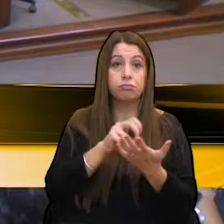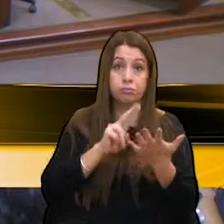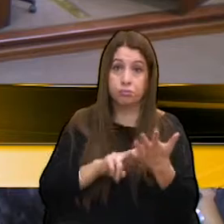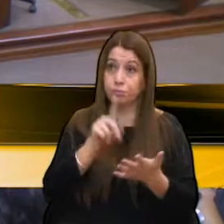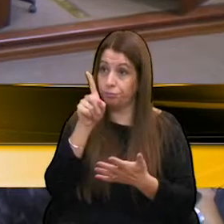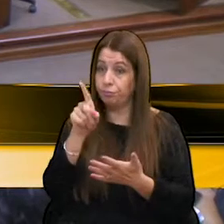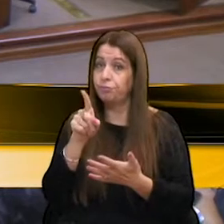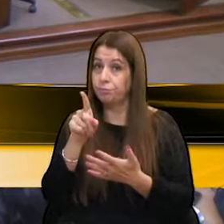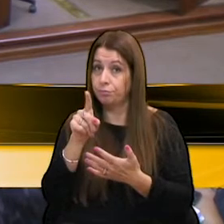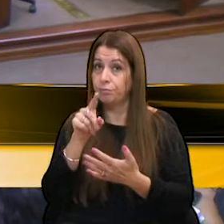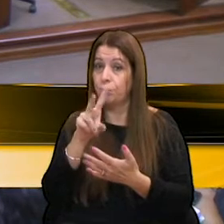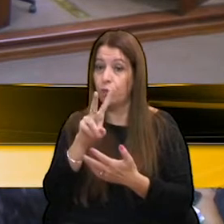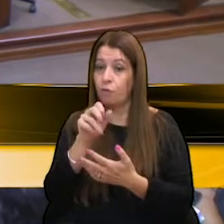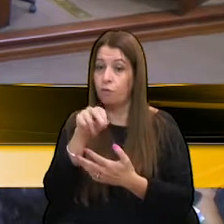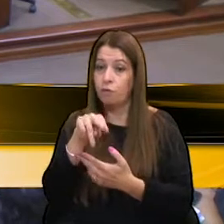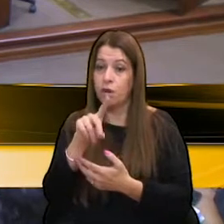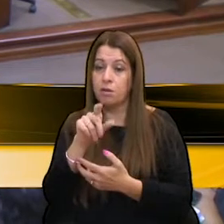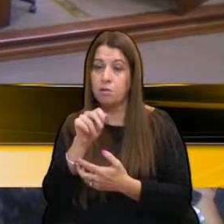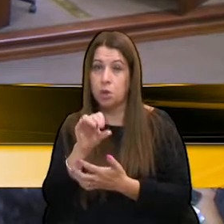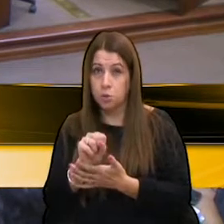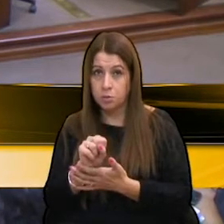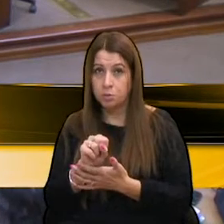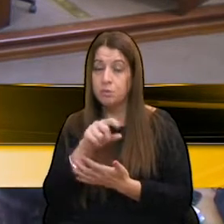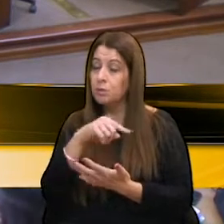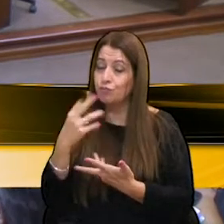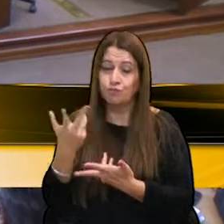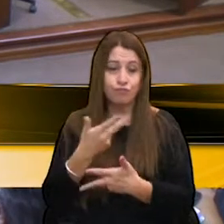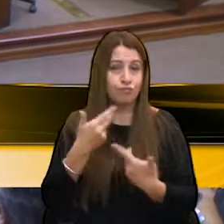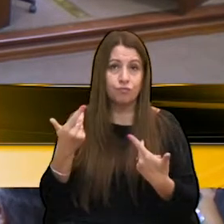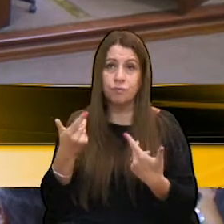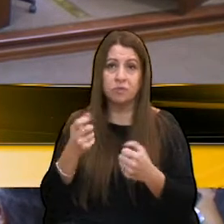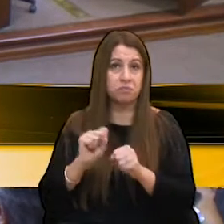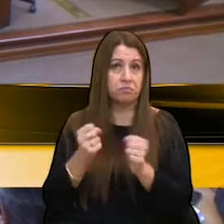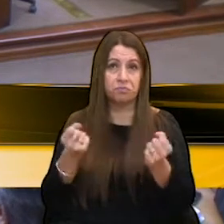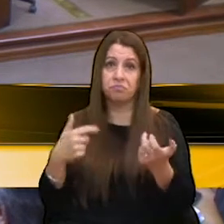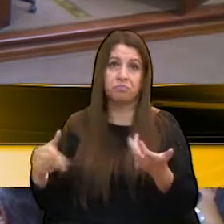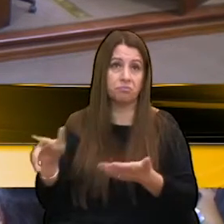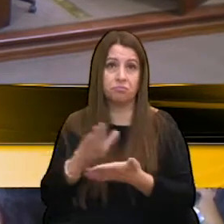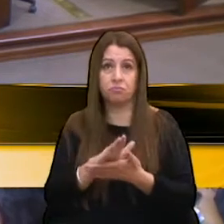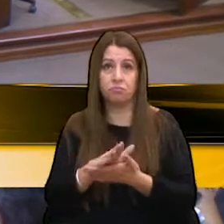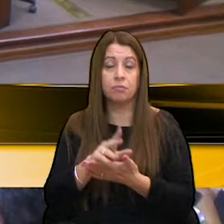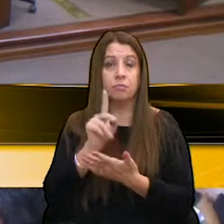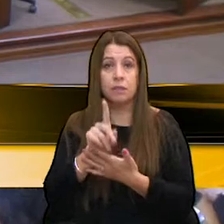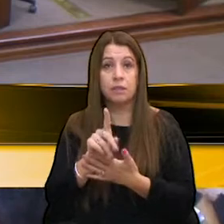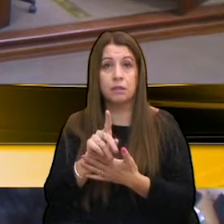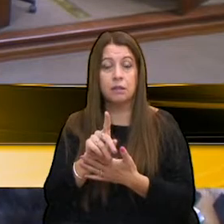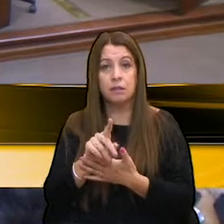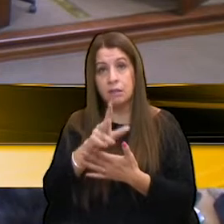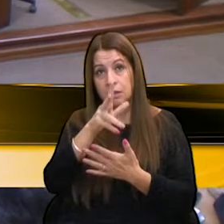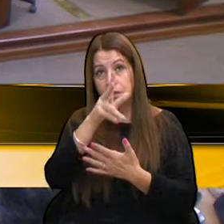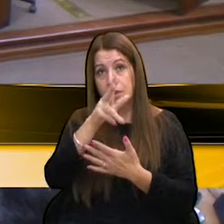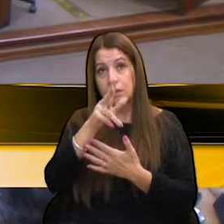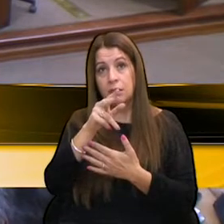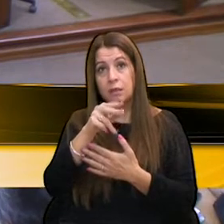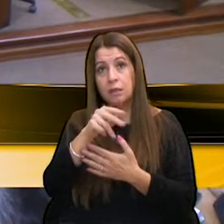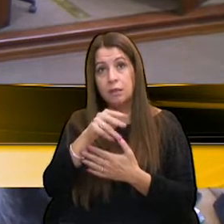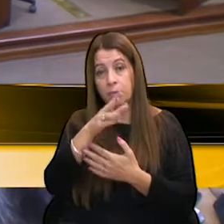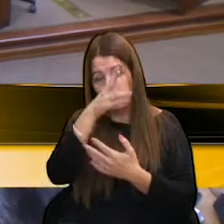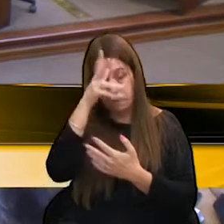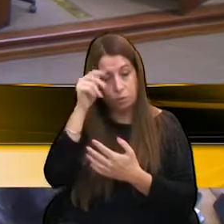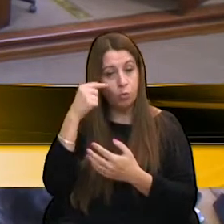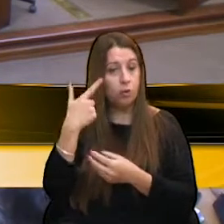vândalos e está totalmente destruída. Então, eu acho que se o poder público não